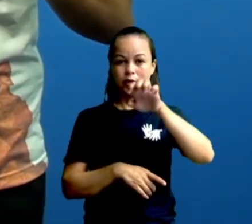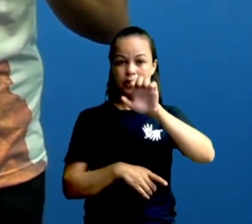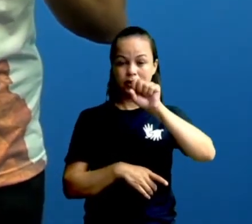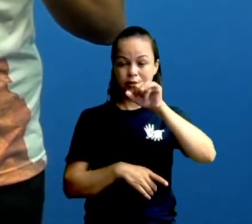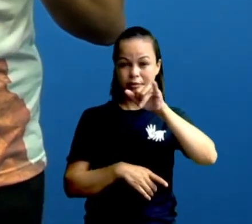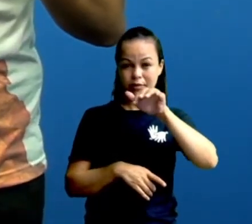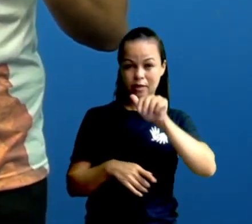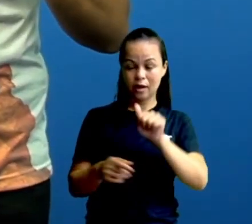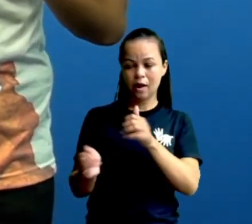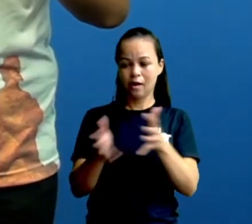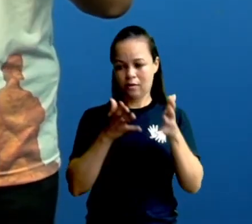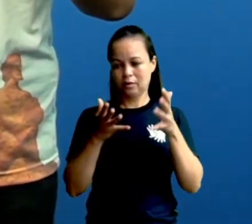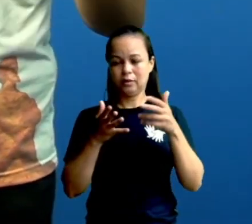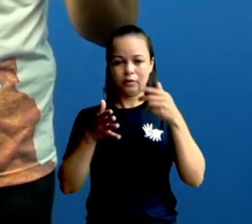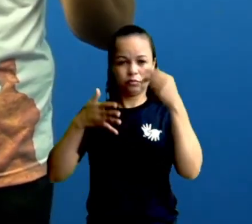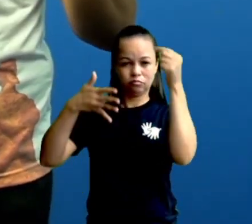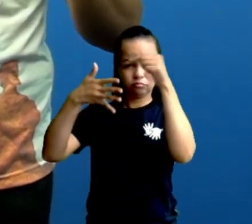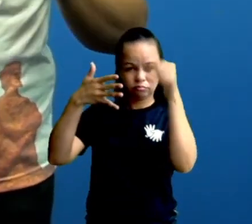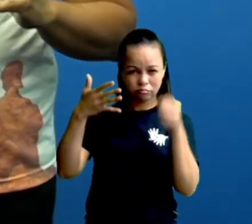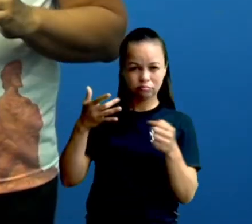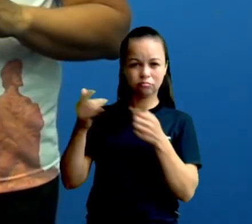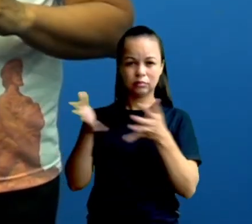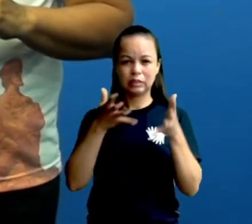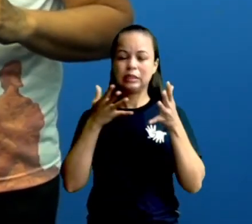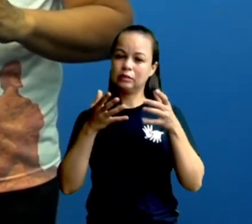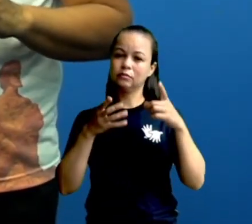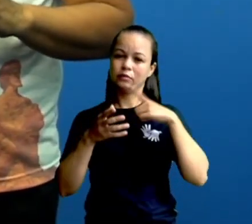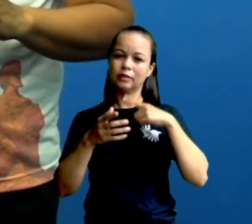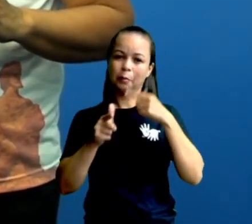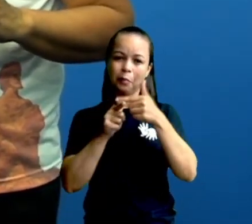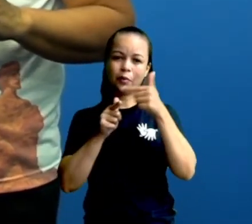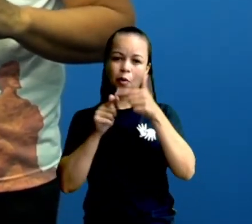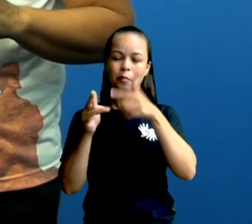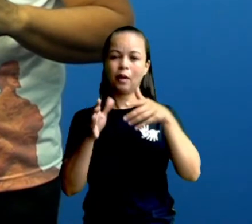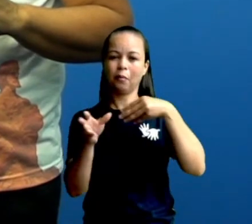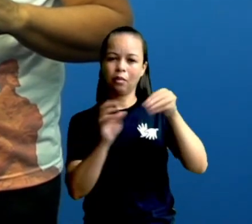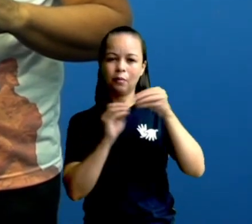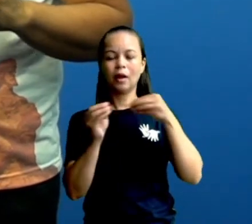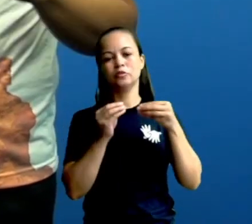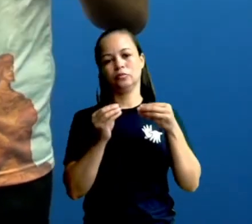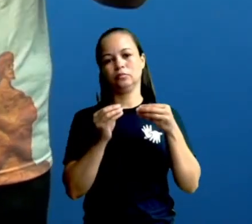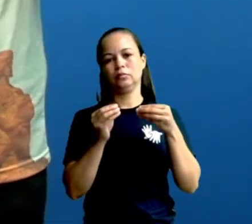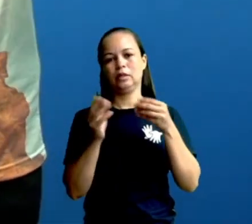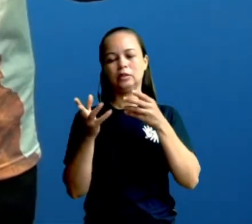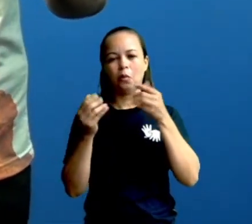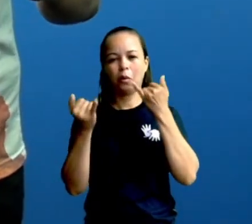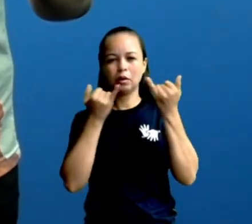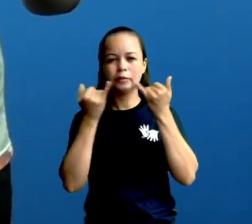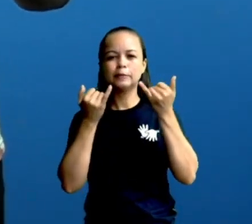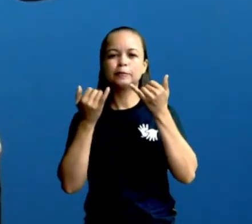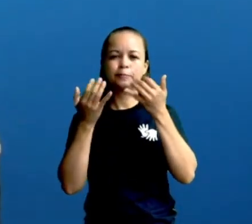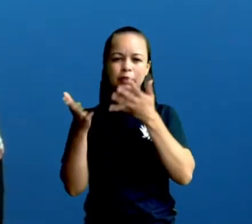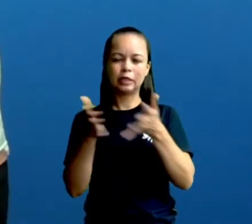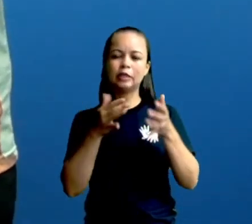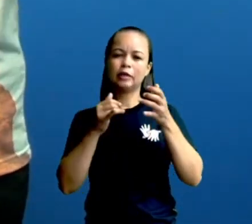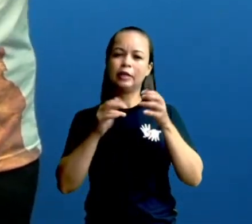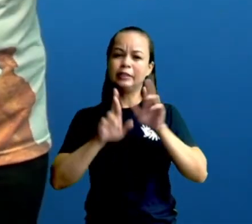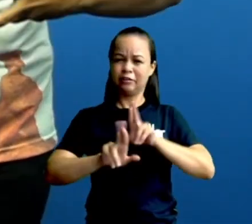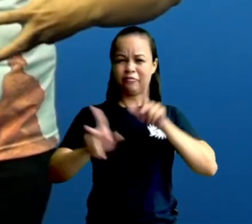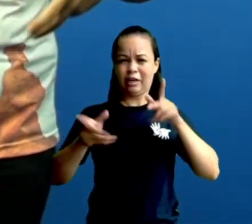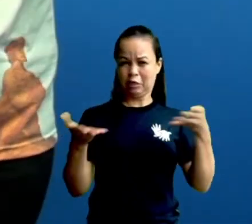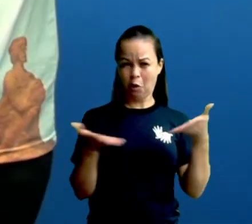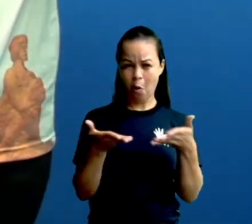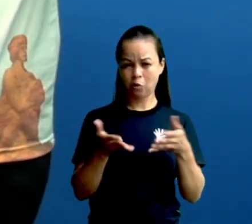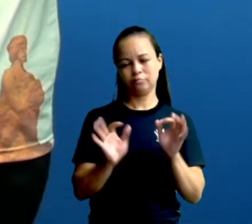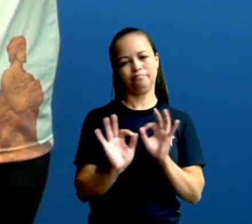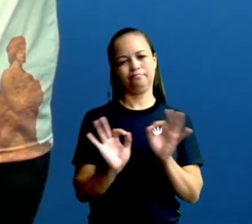você fizer uma pesquisa muito superficial, isso não está muito diferente hoje não, tá? E aí, produção, vou pedir para você fazer uma gentileza aqui para o